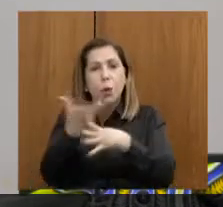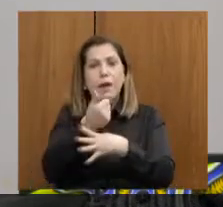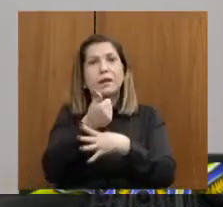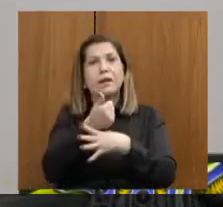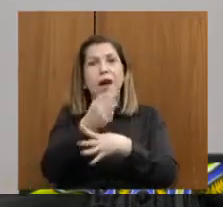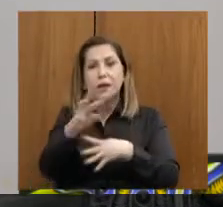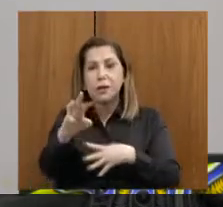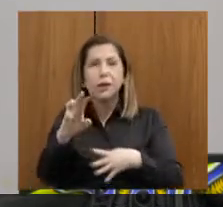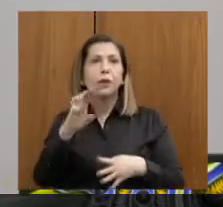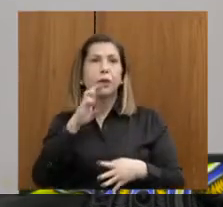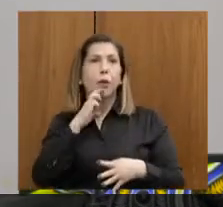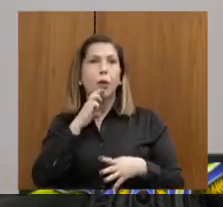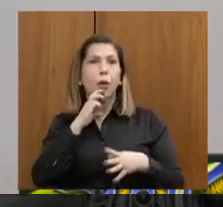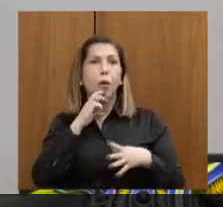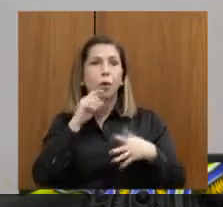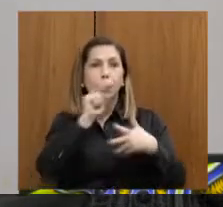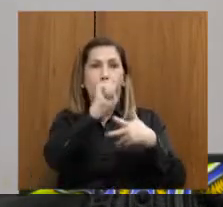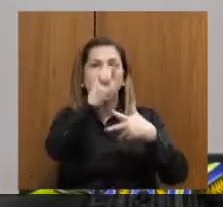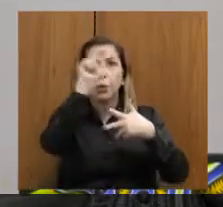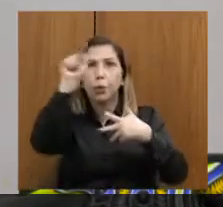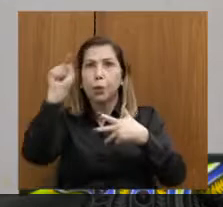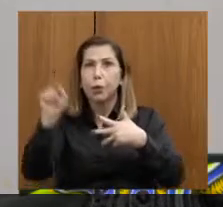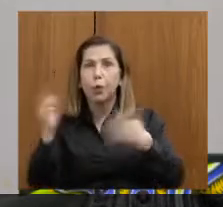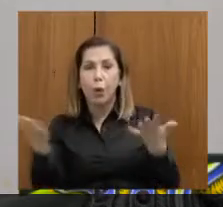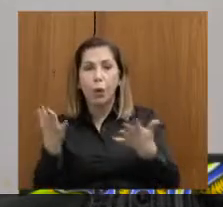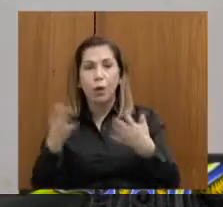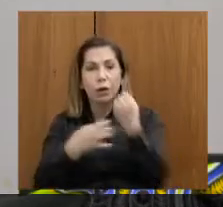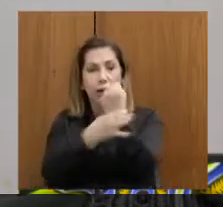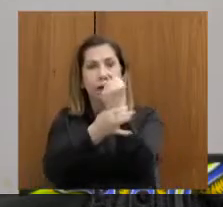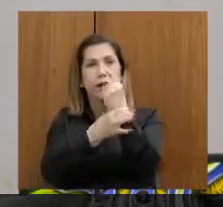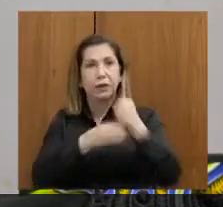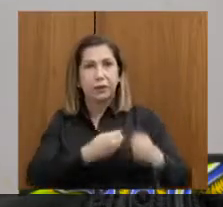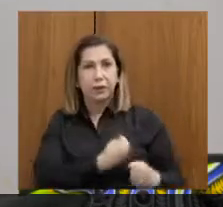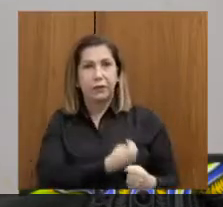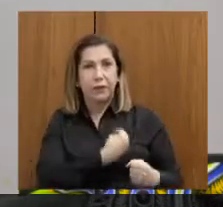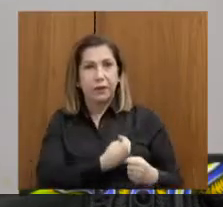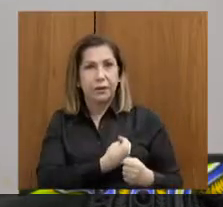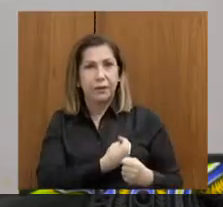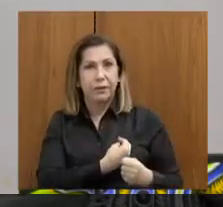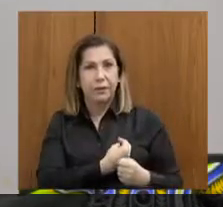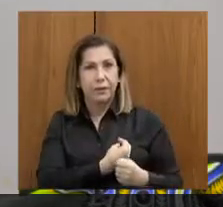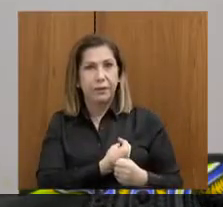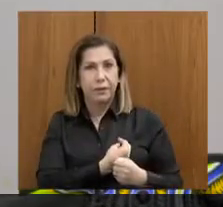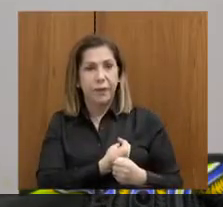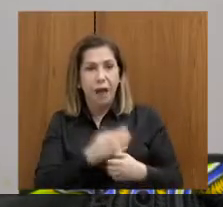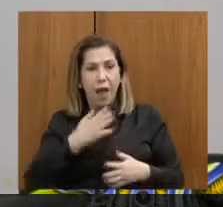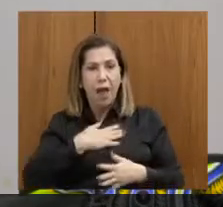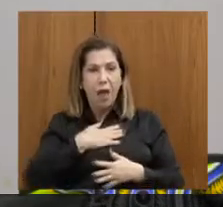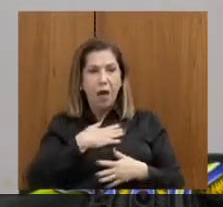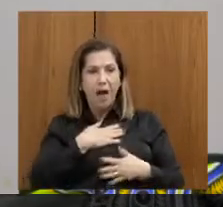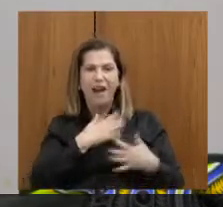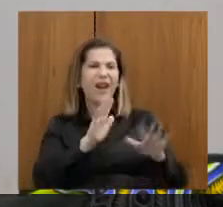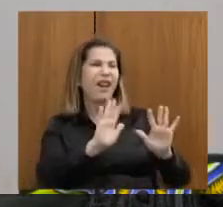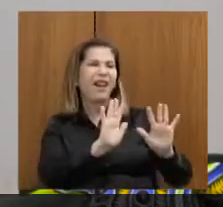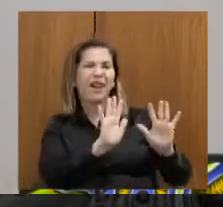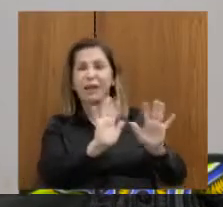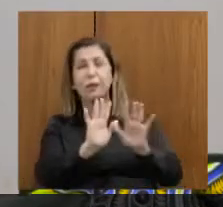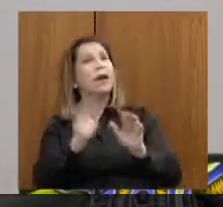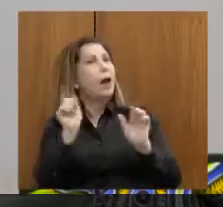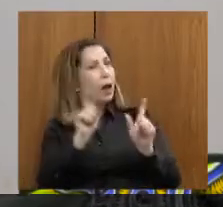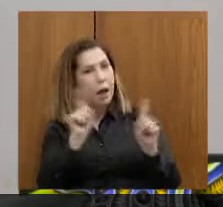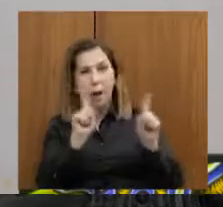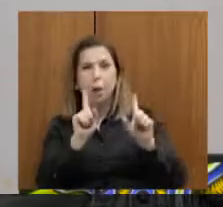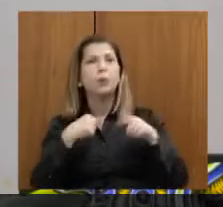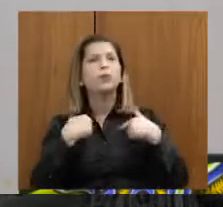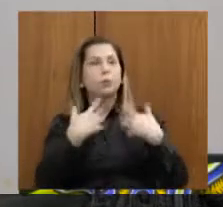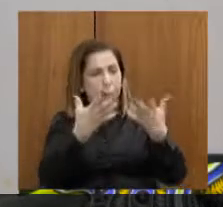de todos os órgãos que responsável garante a nossa vida nós não vamos abrir mão de direito nenhum mas se